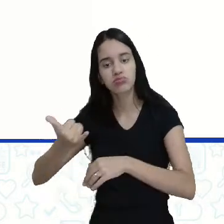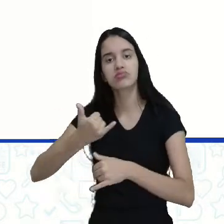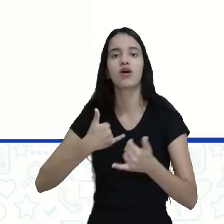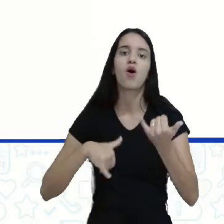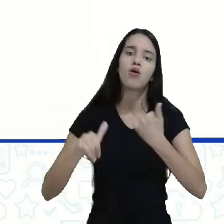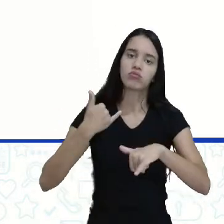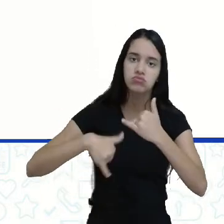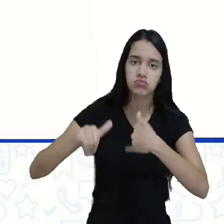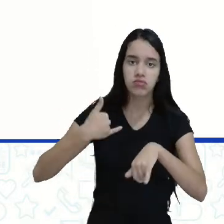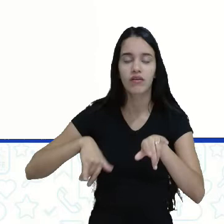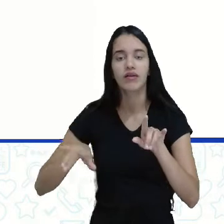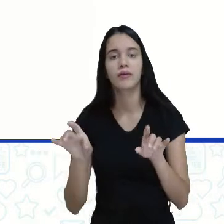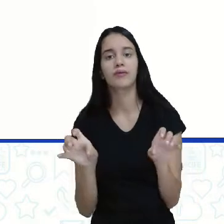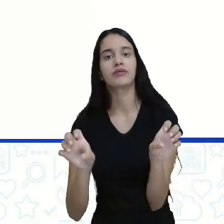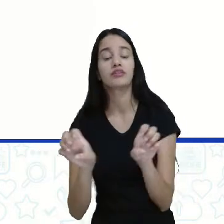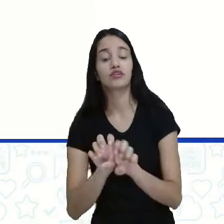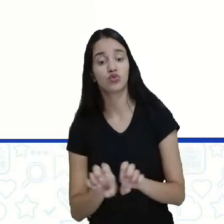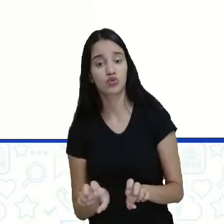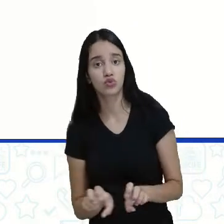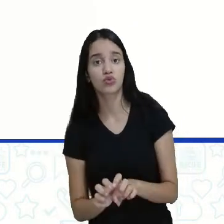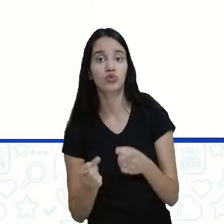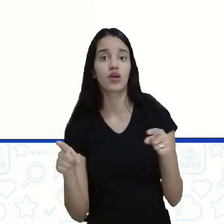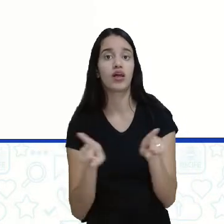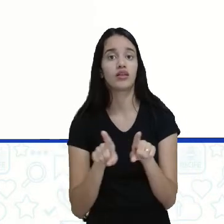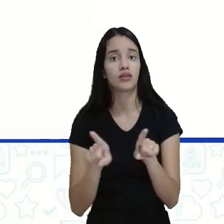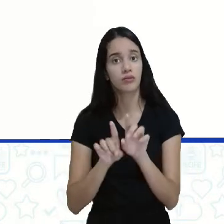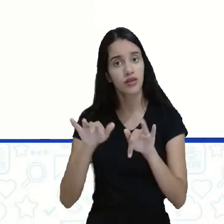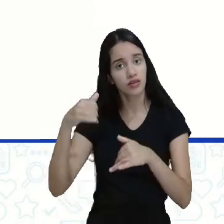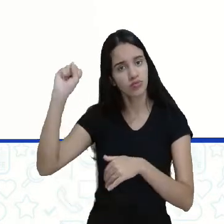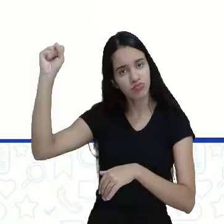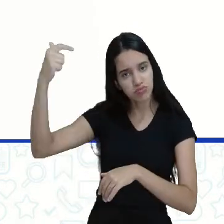na estrutura do DNA e a partir da radiação.